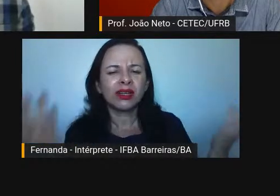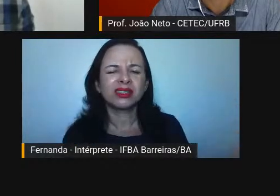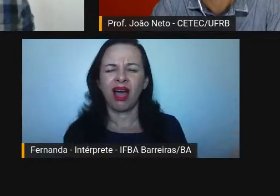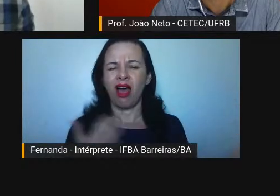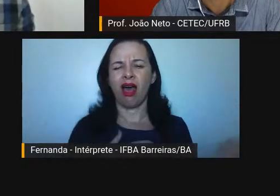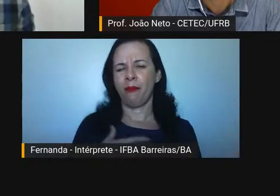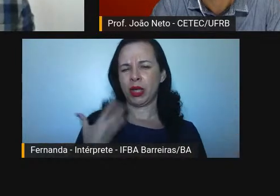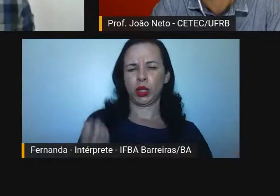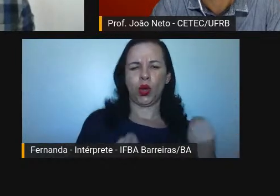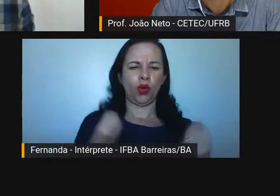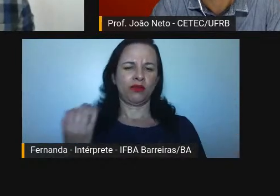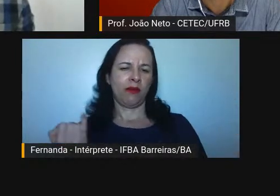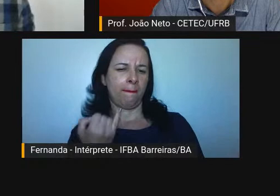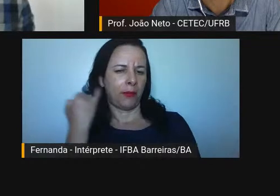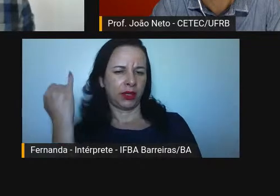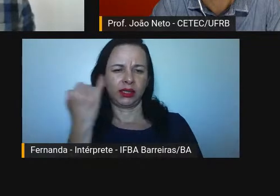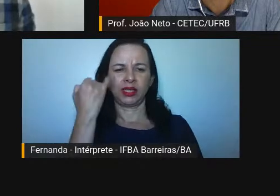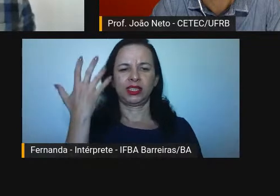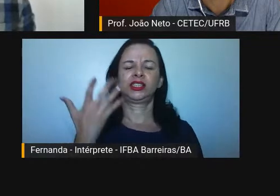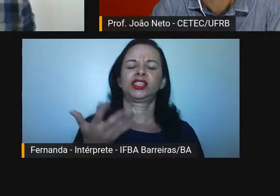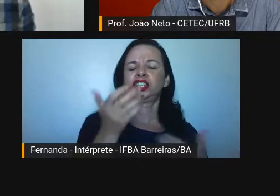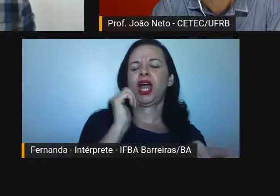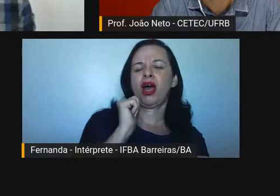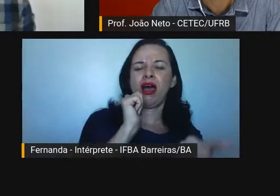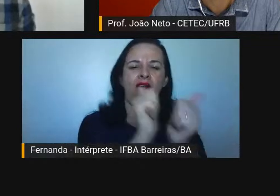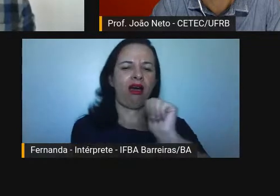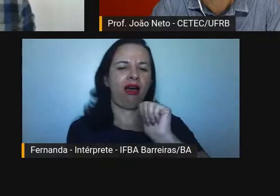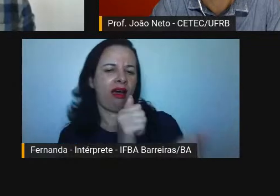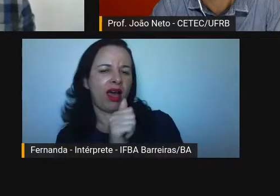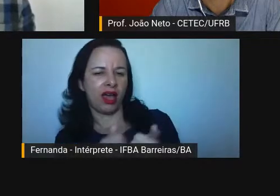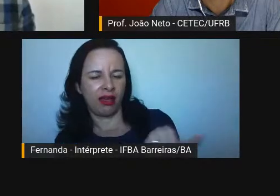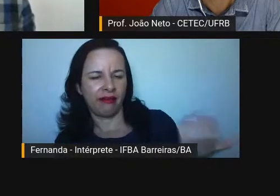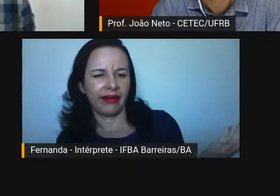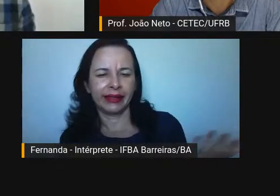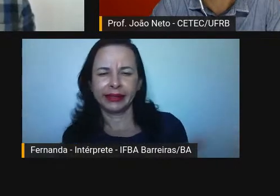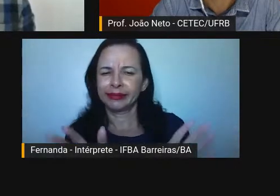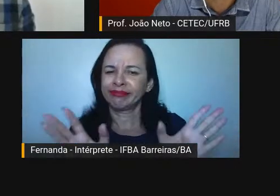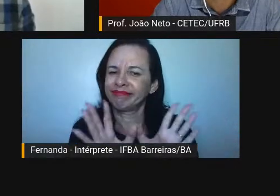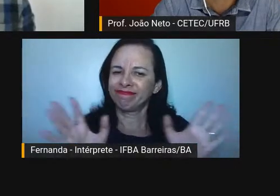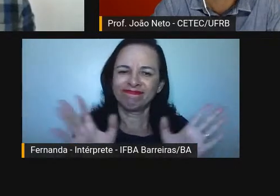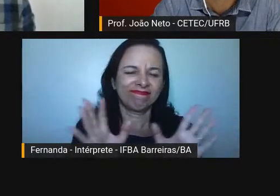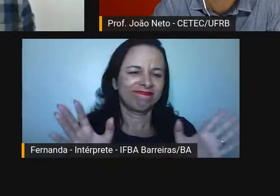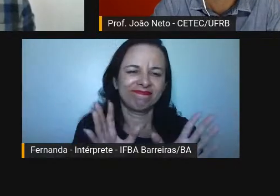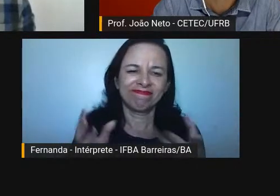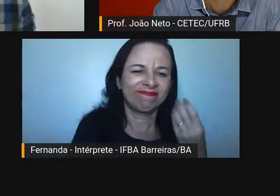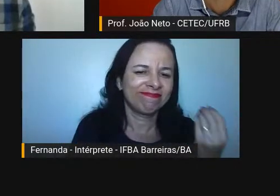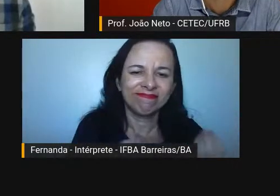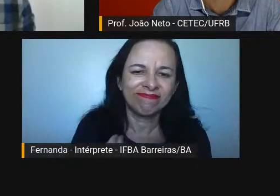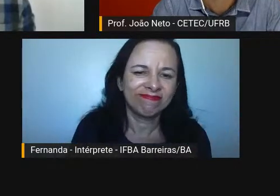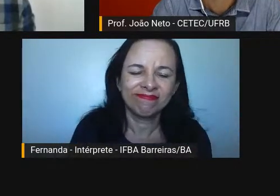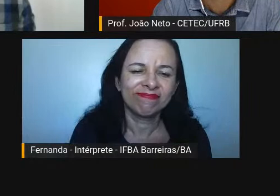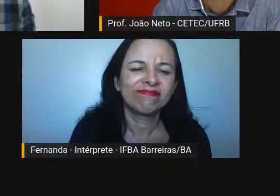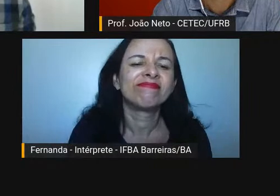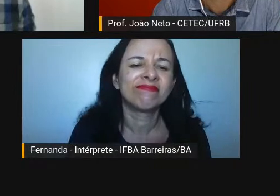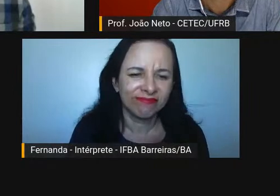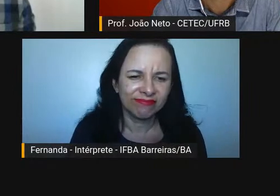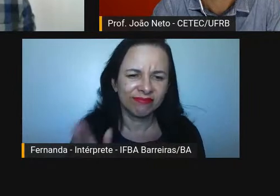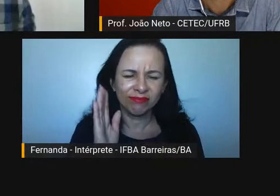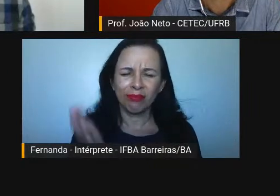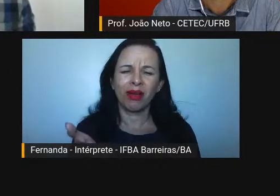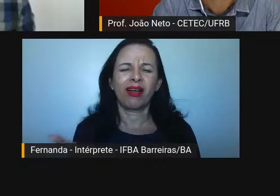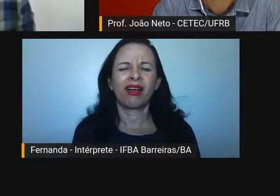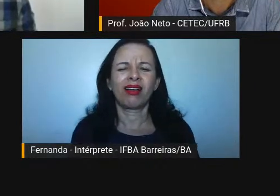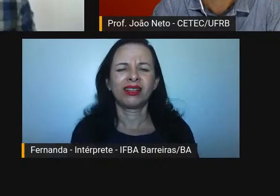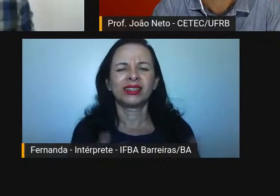frente já nos adaptamos a gente já tem olimpíadas olimpíadas exato mas a gente tá tá meio